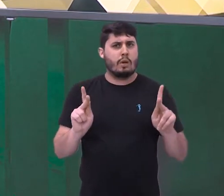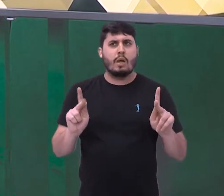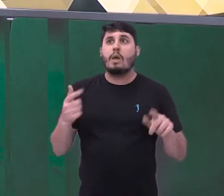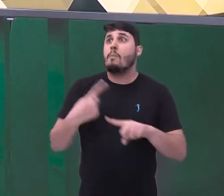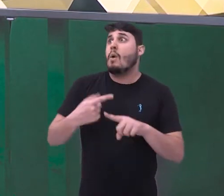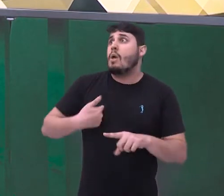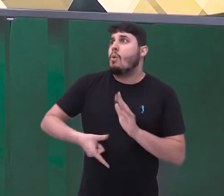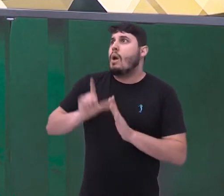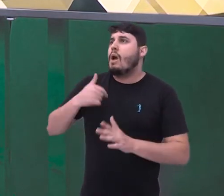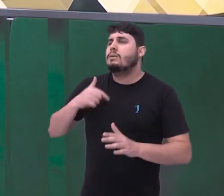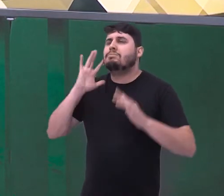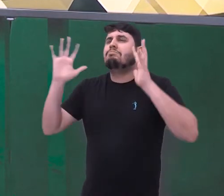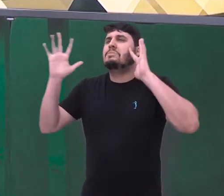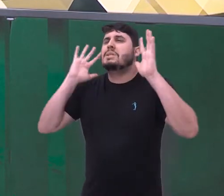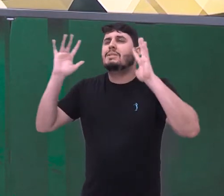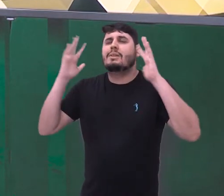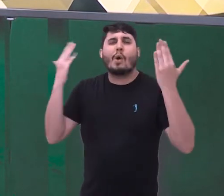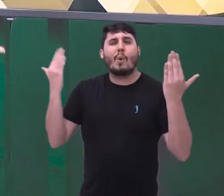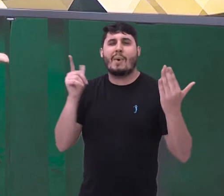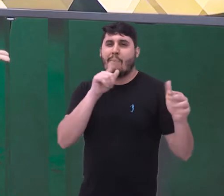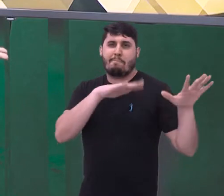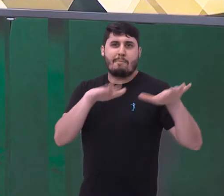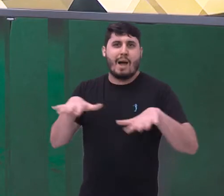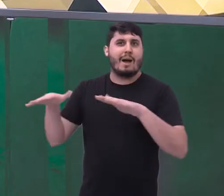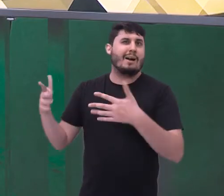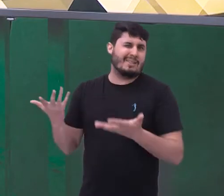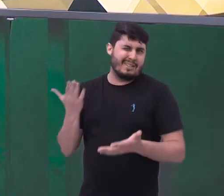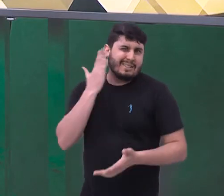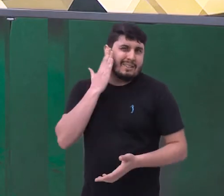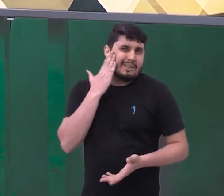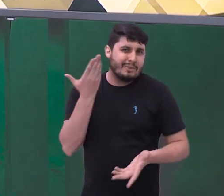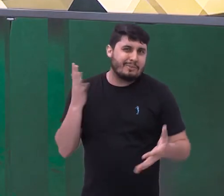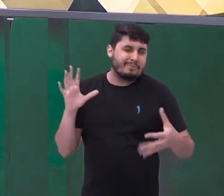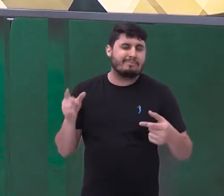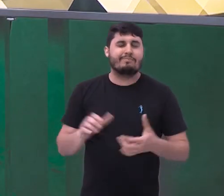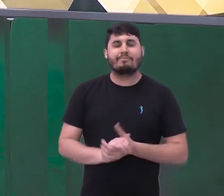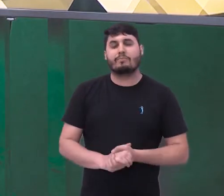aqui ainda, pensando no mar. É isso aí.